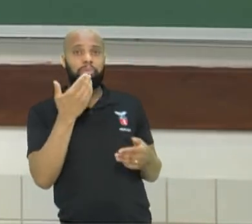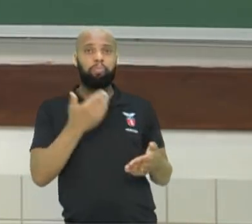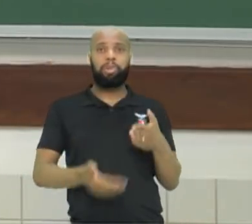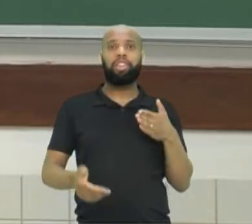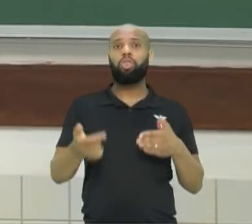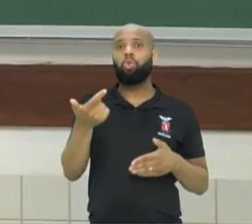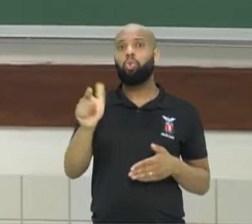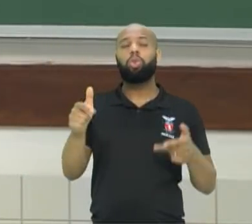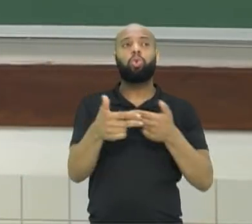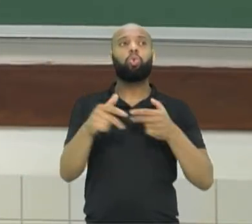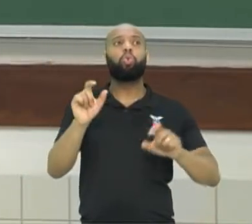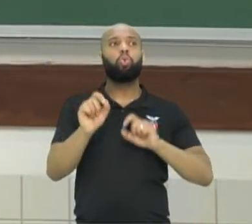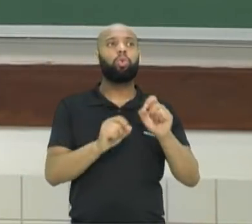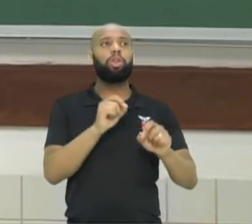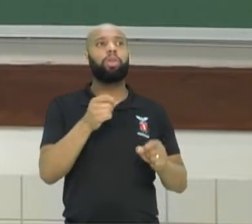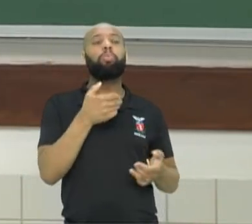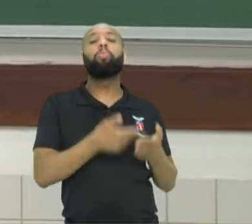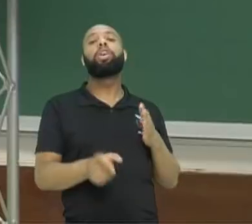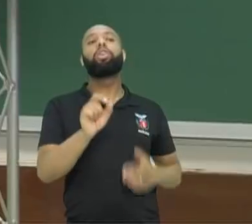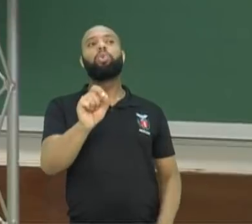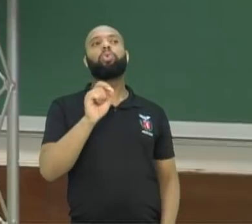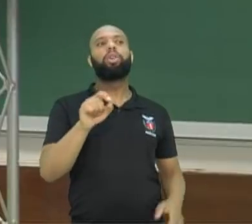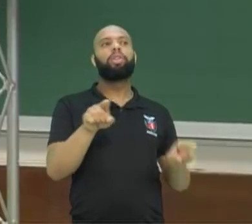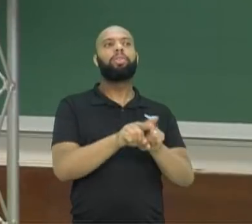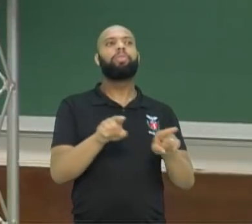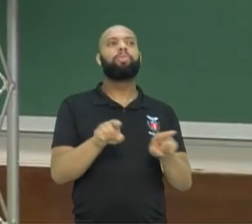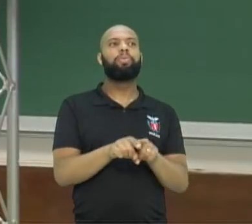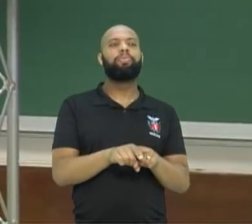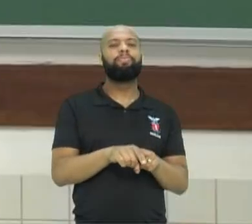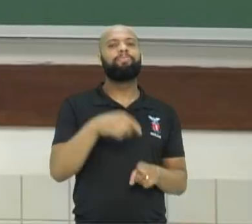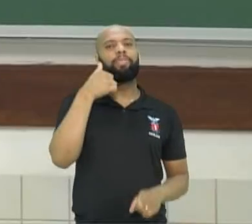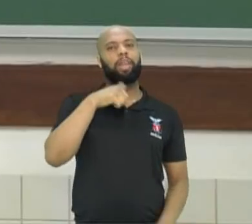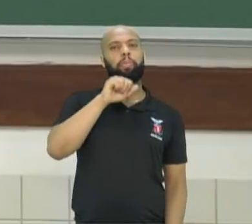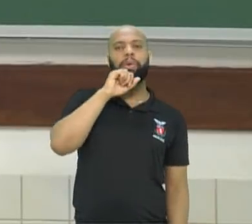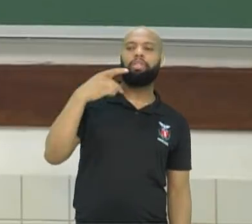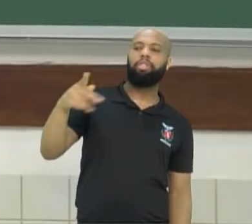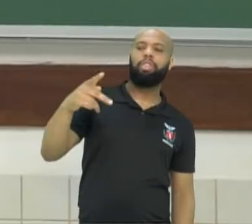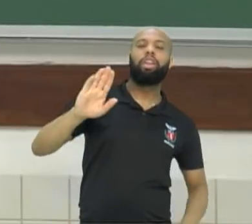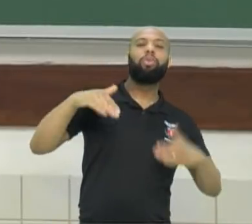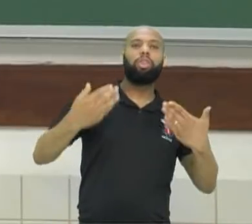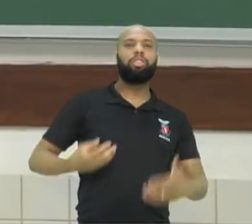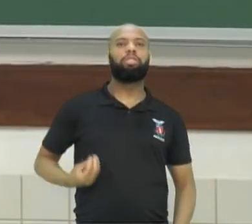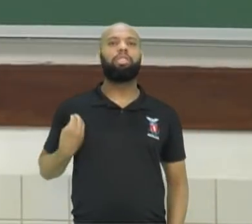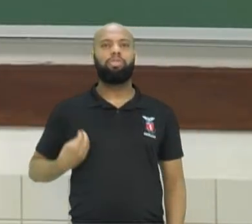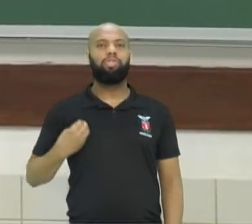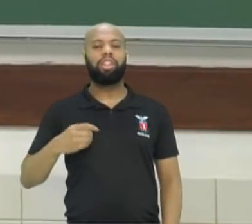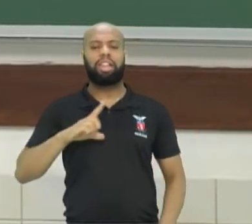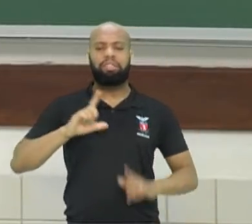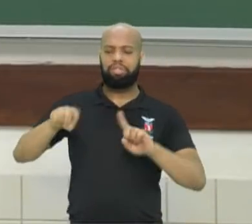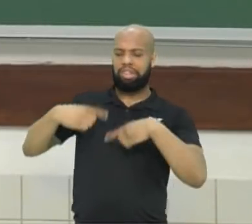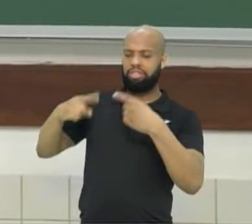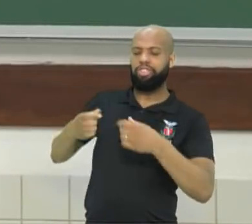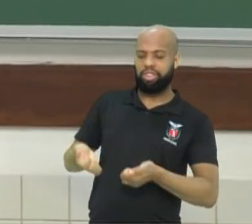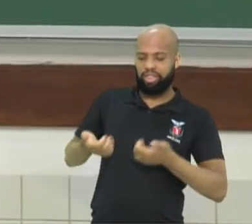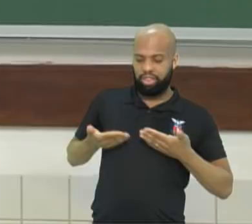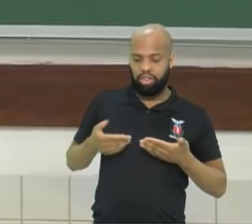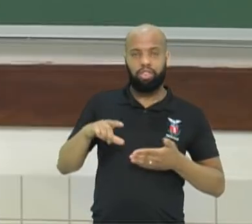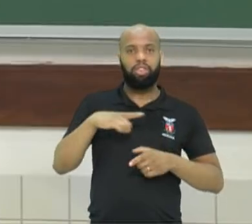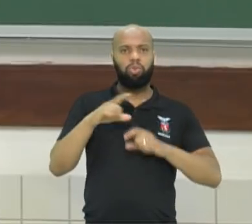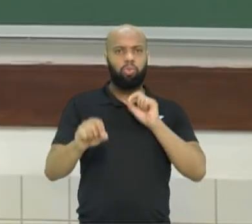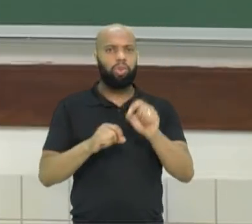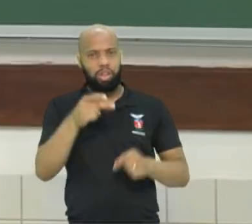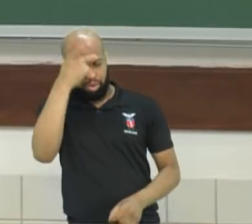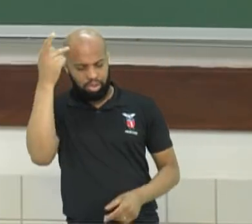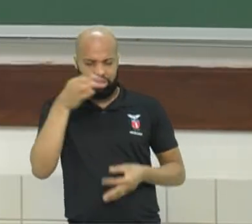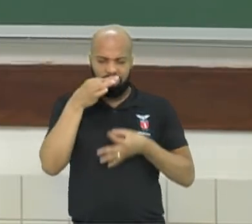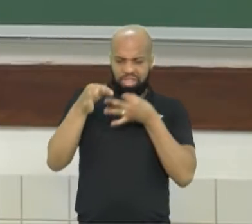a her mother. E daí a vida deu a ela vários desafios e ela recebeu muitas